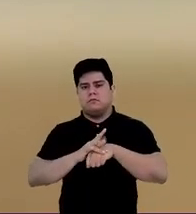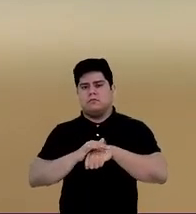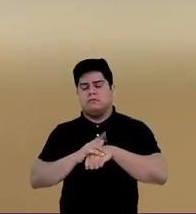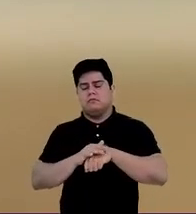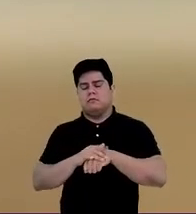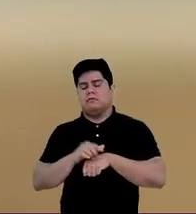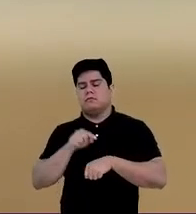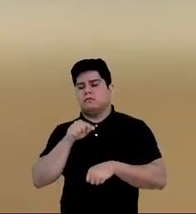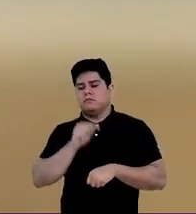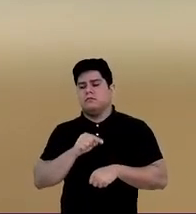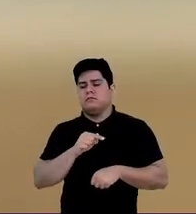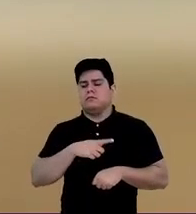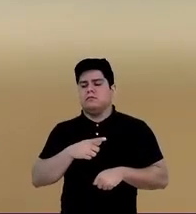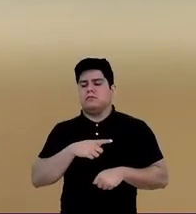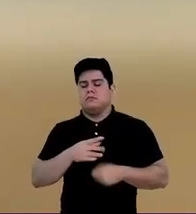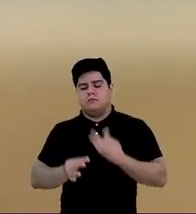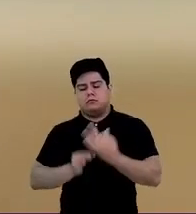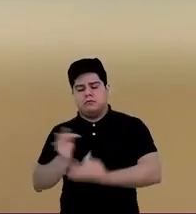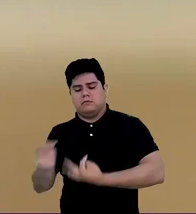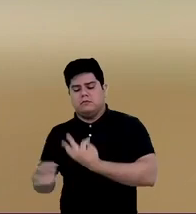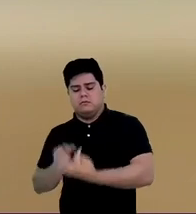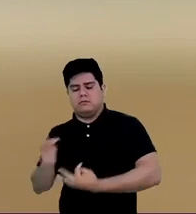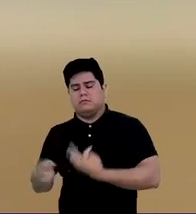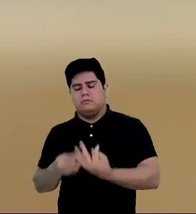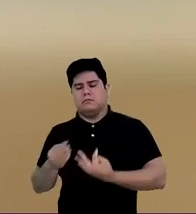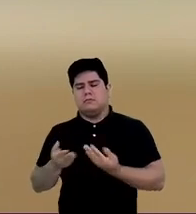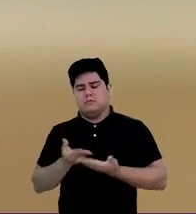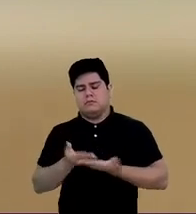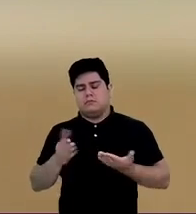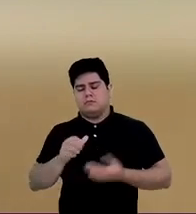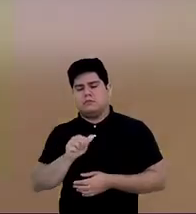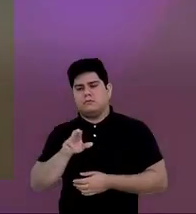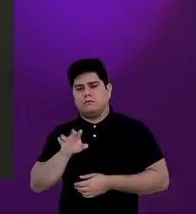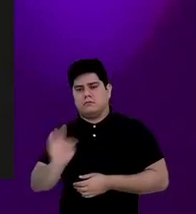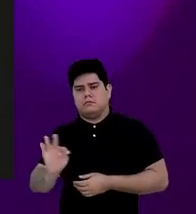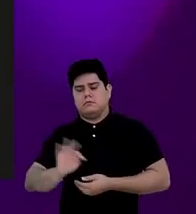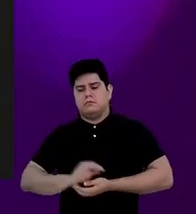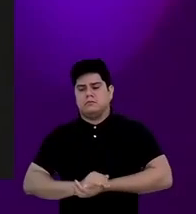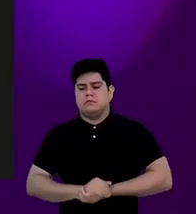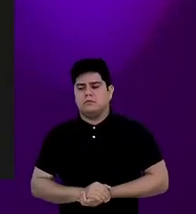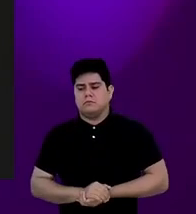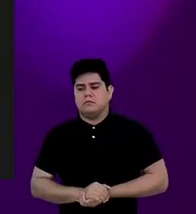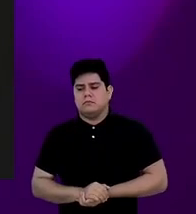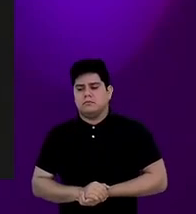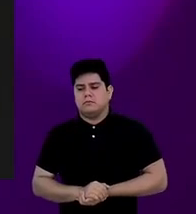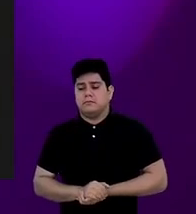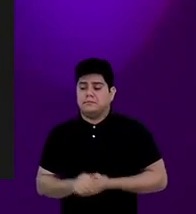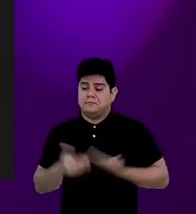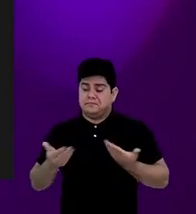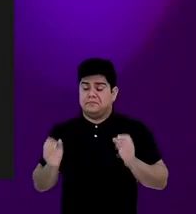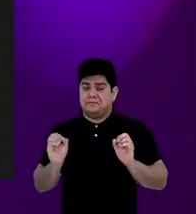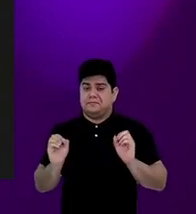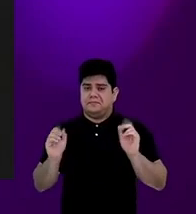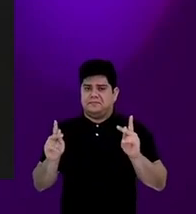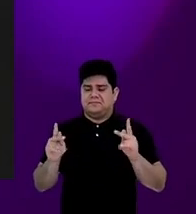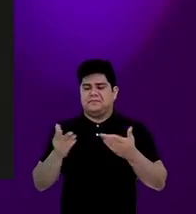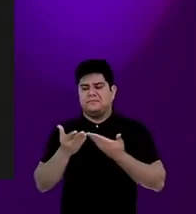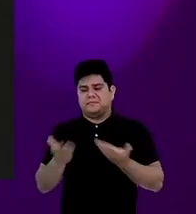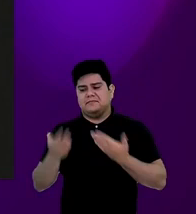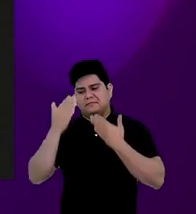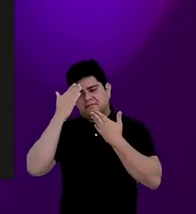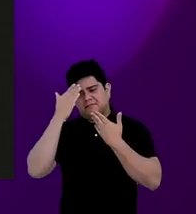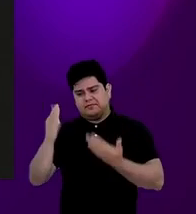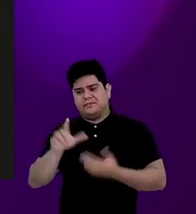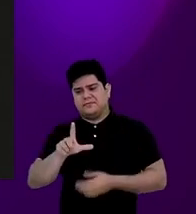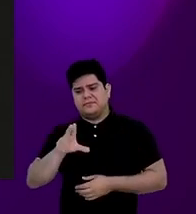de execução da terapia com CAR-T. Bem, ok. Luciano, muito